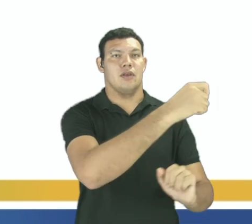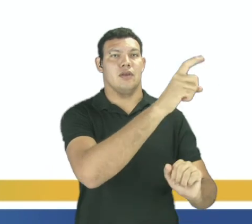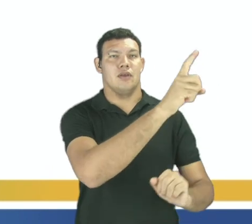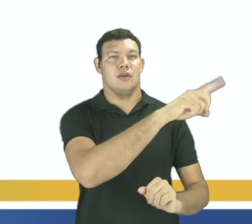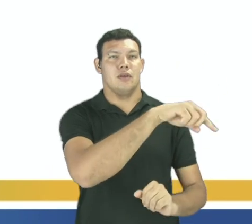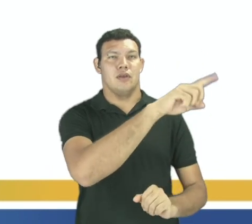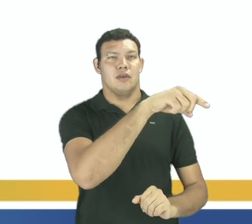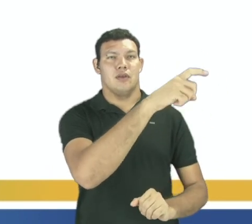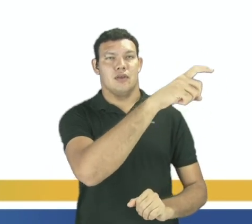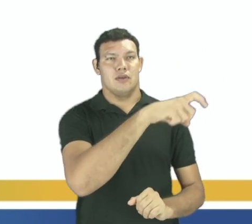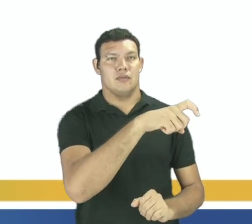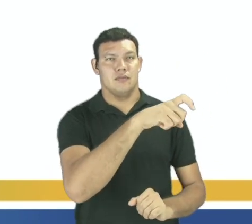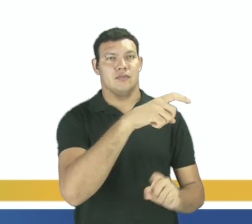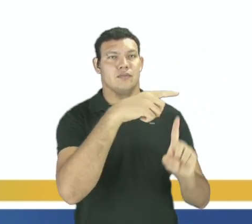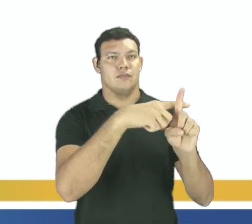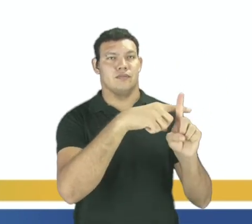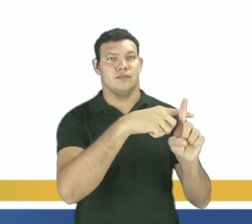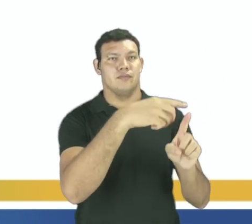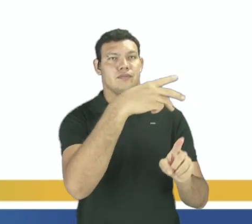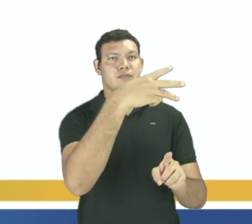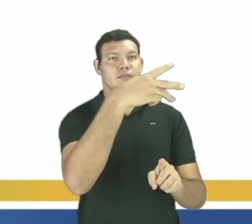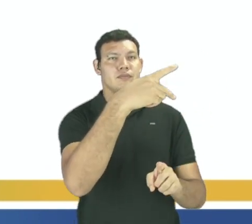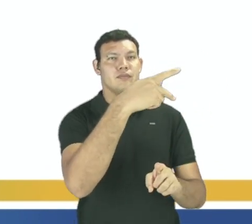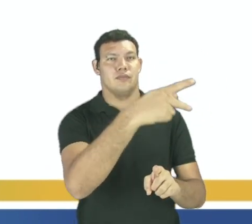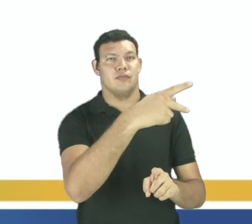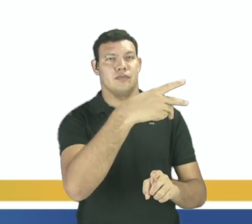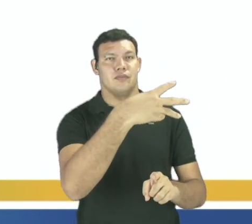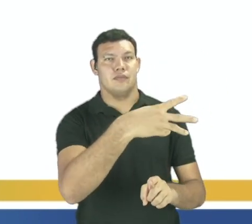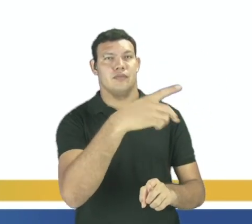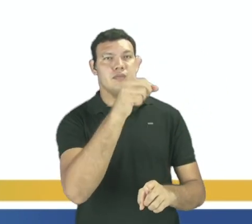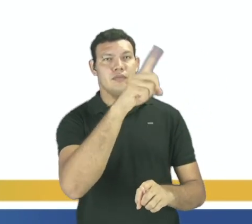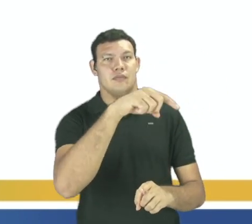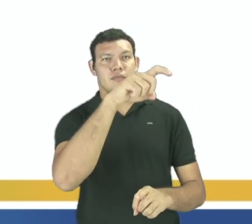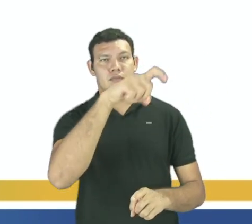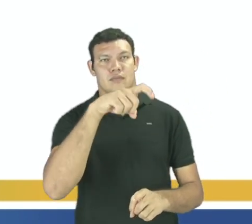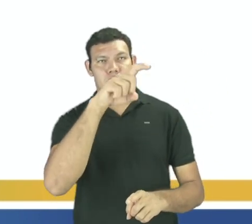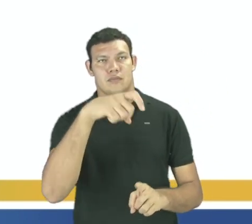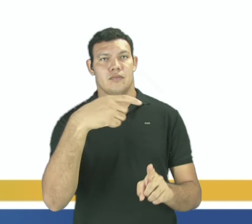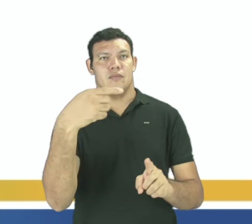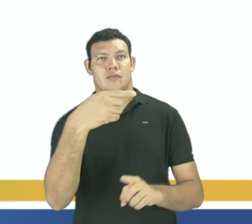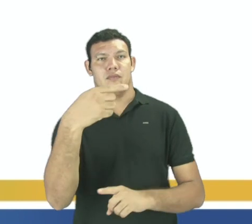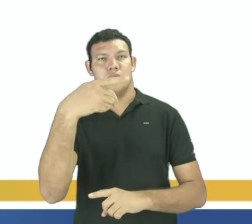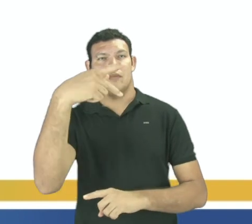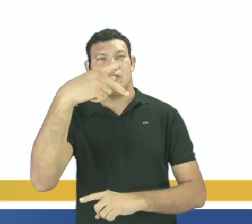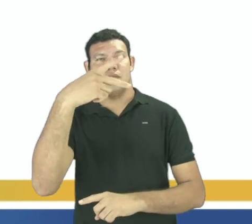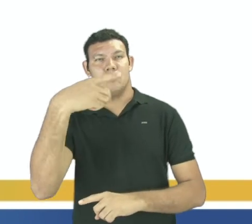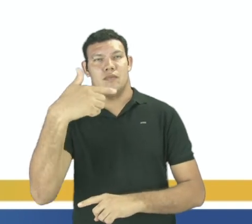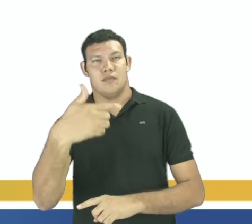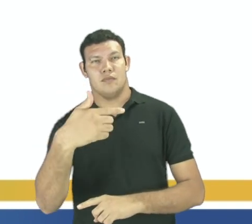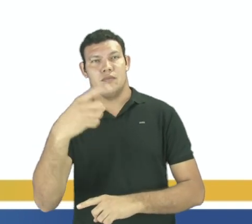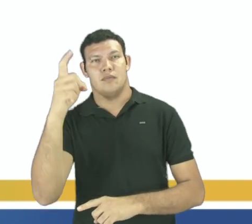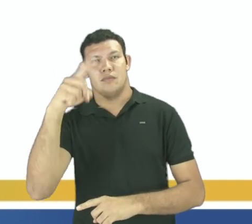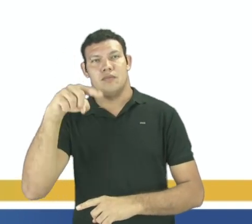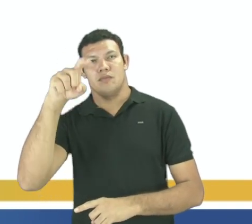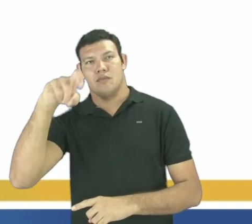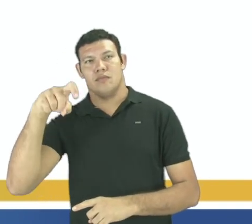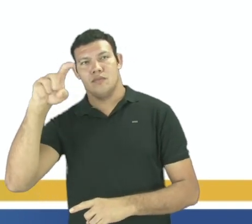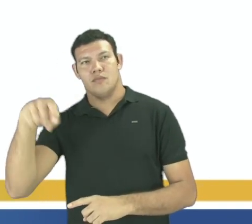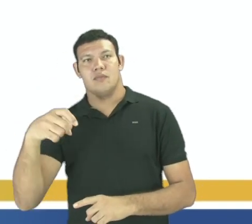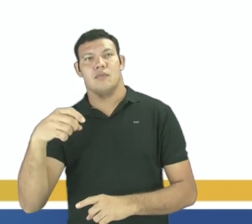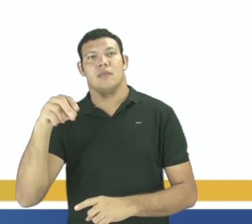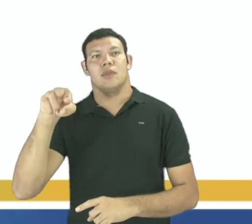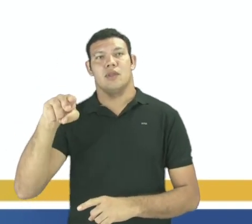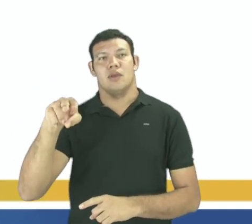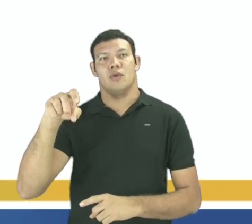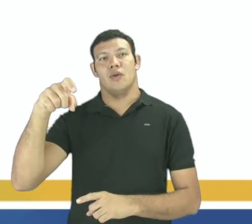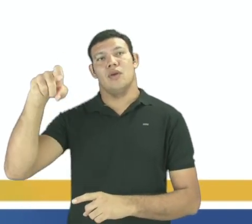quadrado. Resolvendo lá dentro do parênteses do grau 1, tem menos 2 mais 3 mais 5. E aí nós temos como resposta